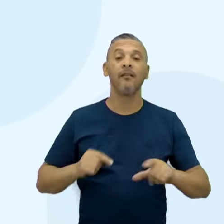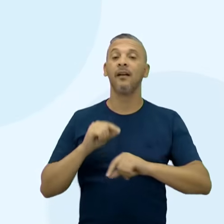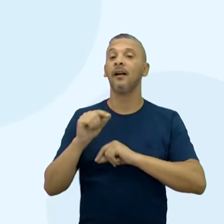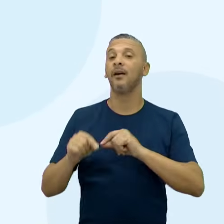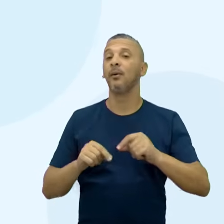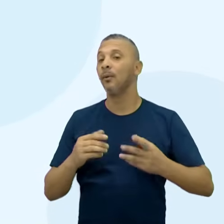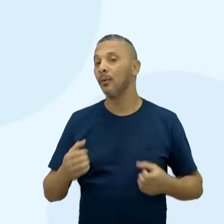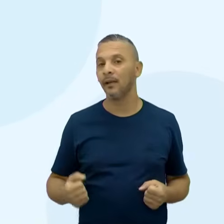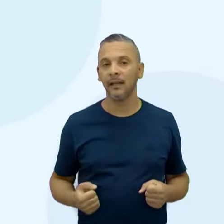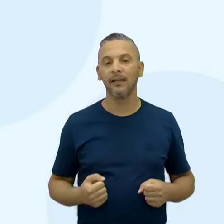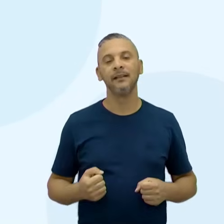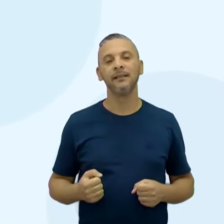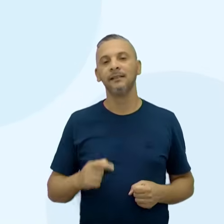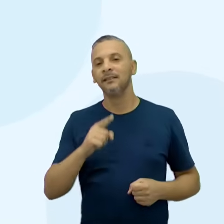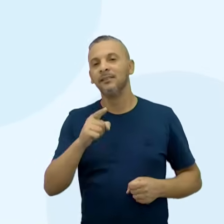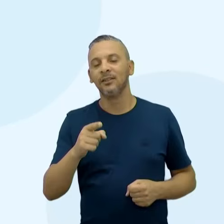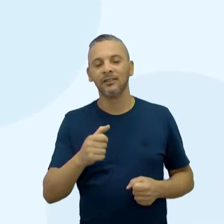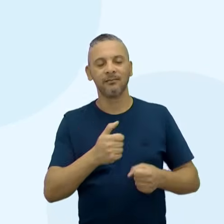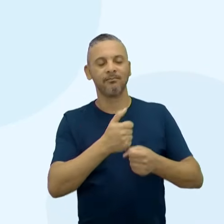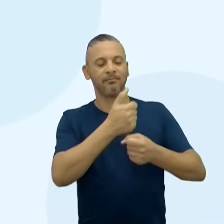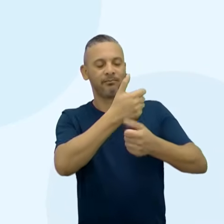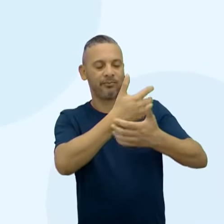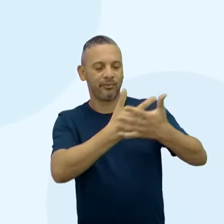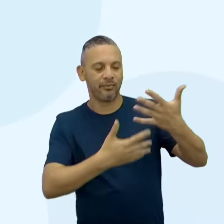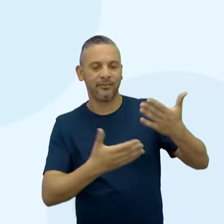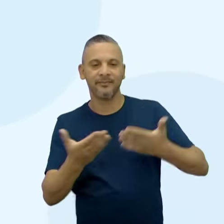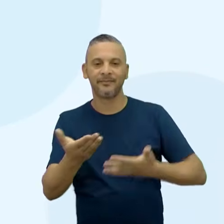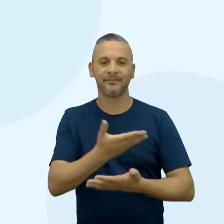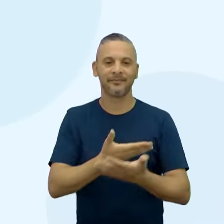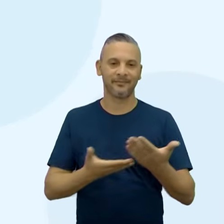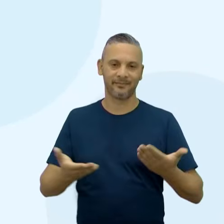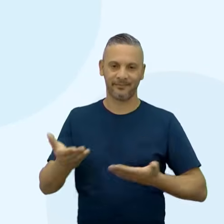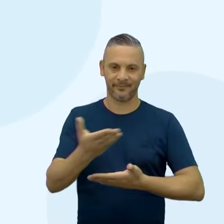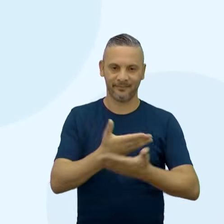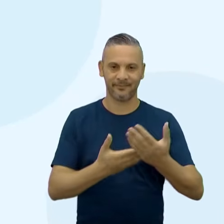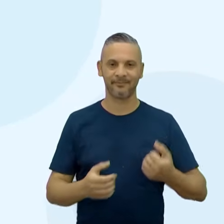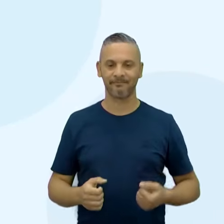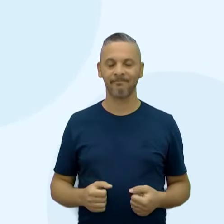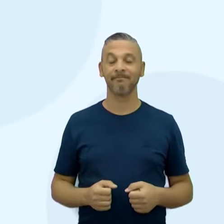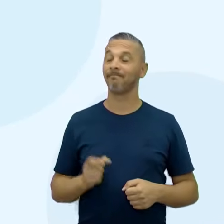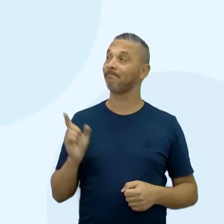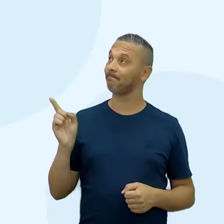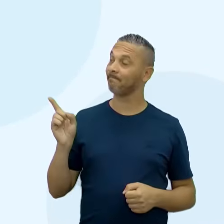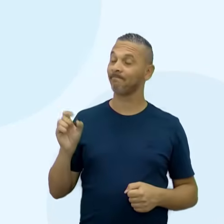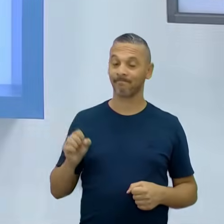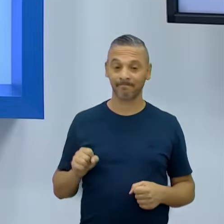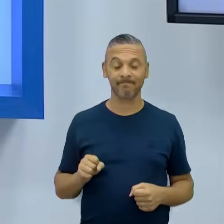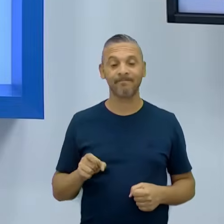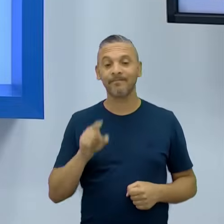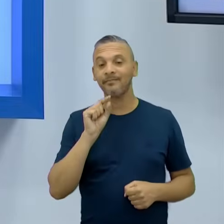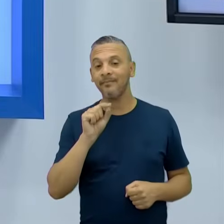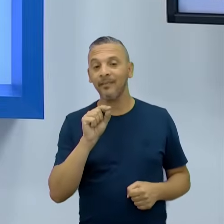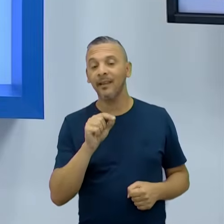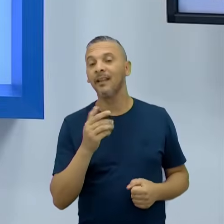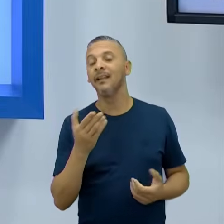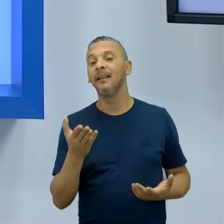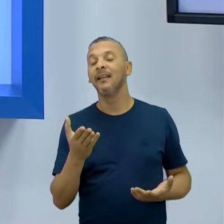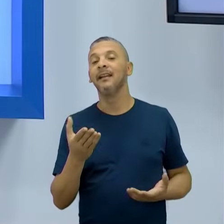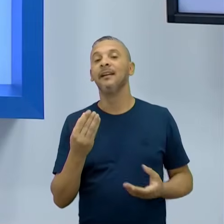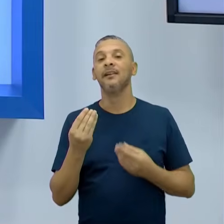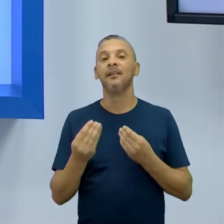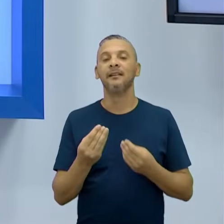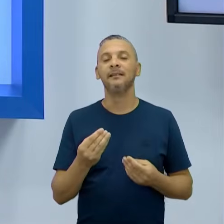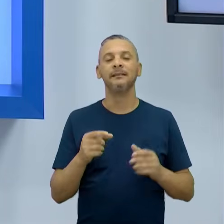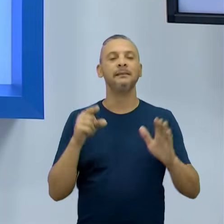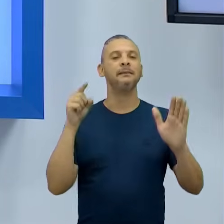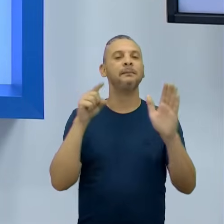nesse momento para o nosso momento de interação. E é aí, então, né, que eu lanço para vocês a